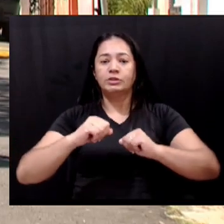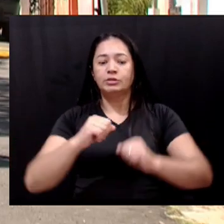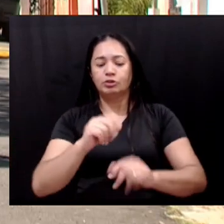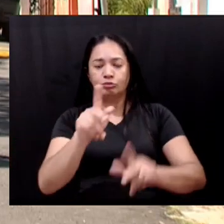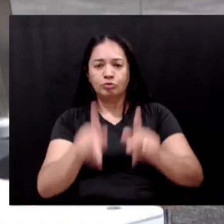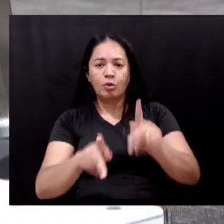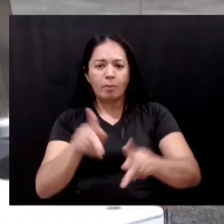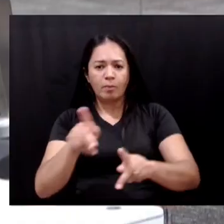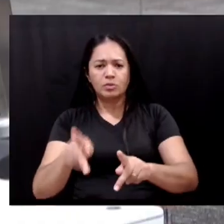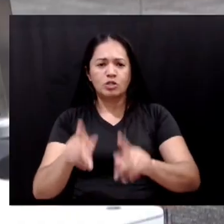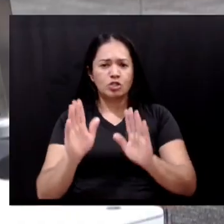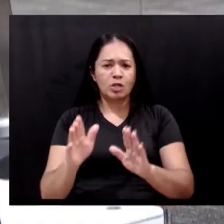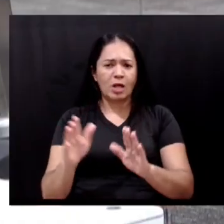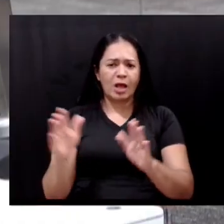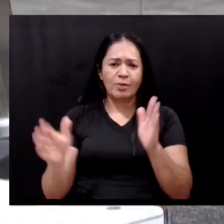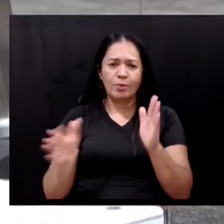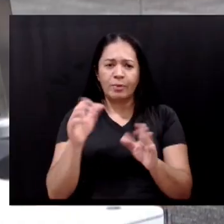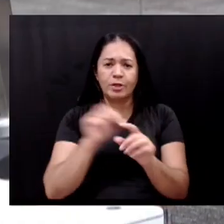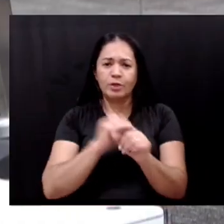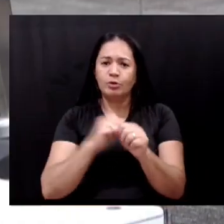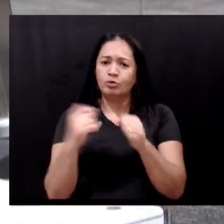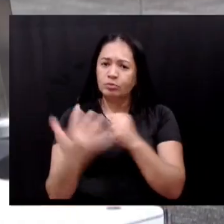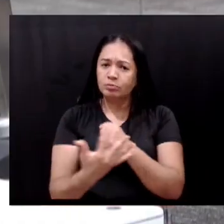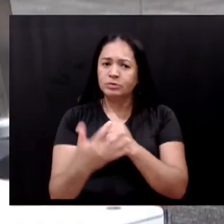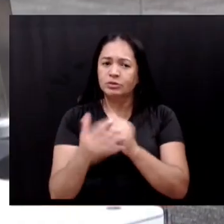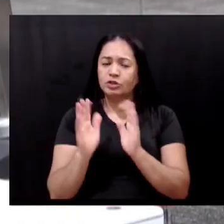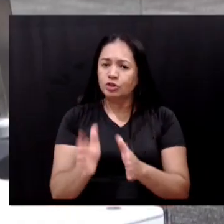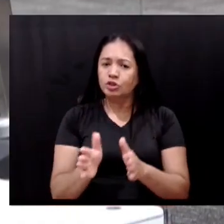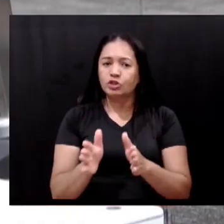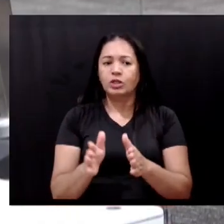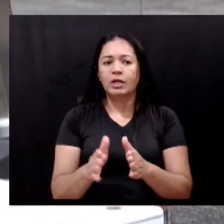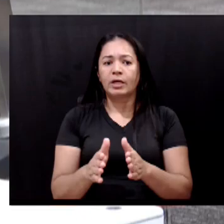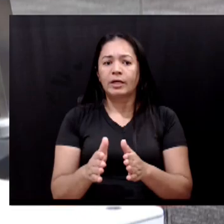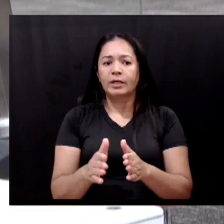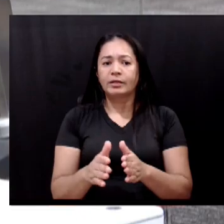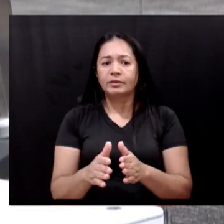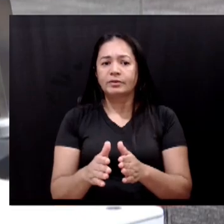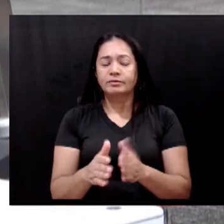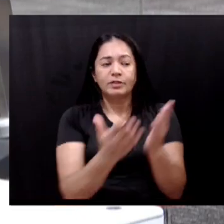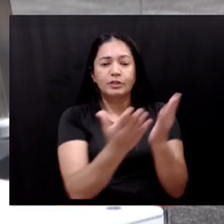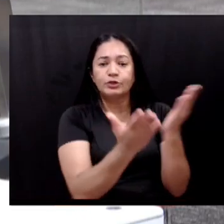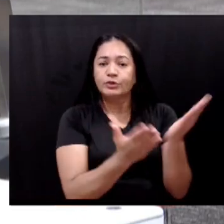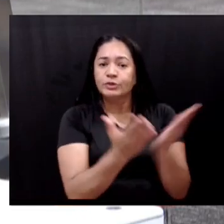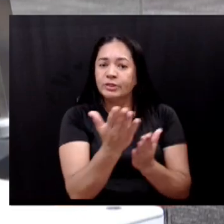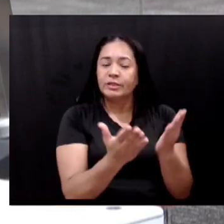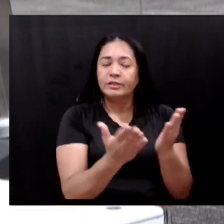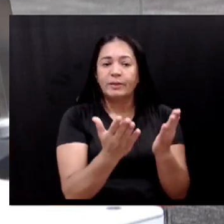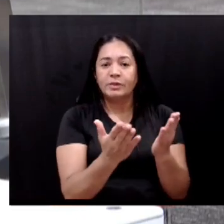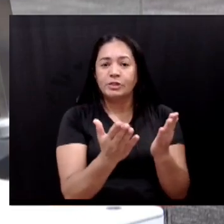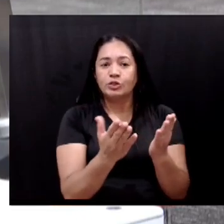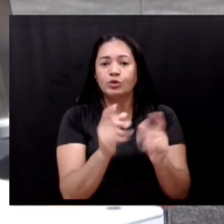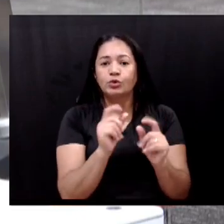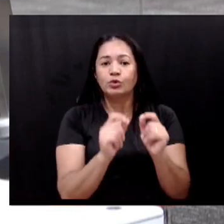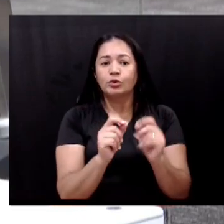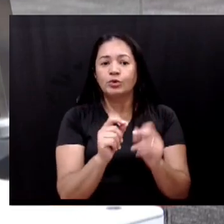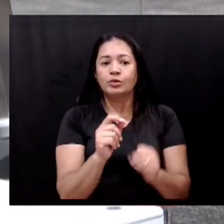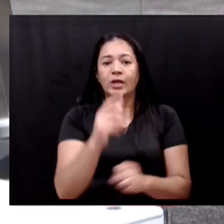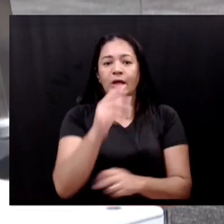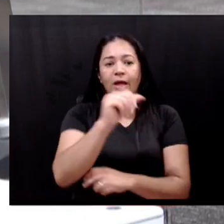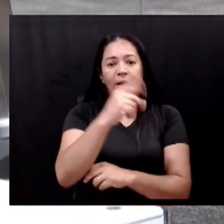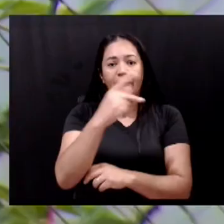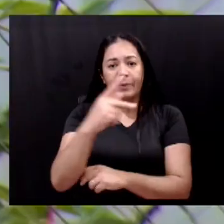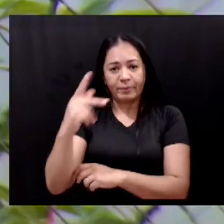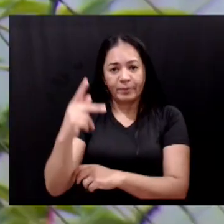da pandemia, que faz o tratamento, né, a manutenção da APP do Jardim Miriam, ali no Rio